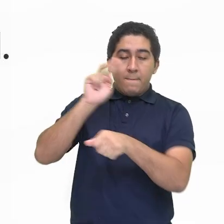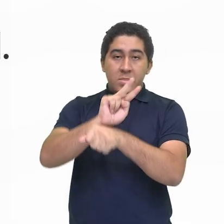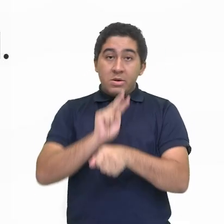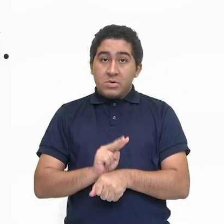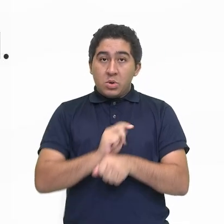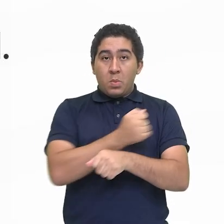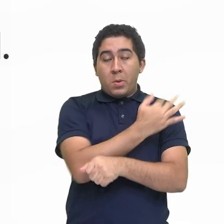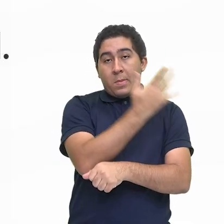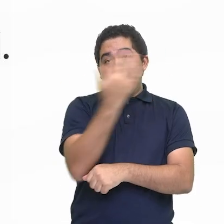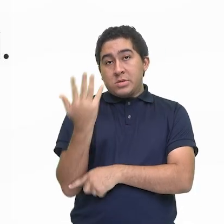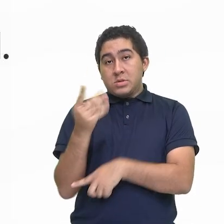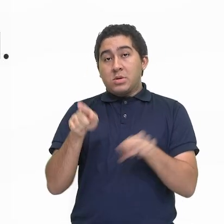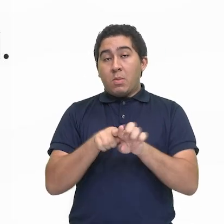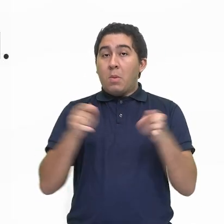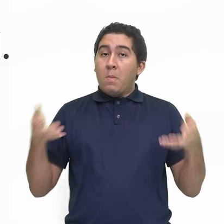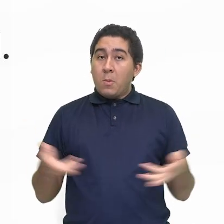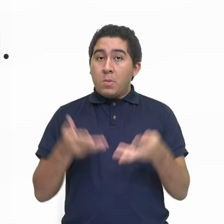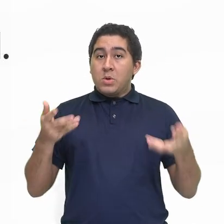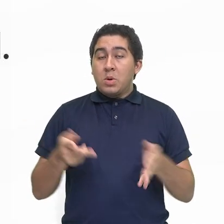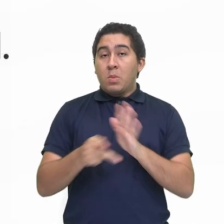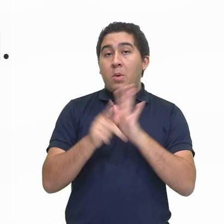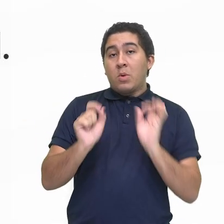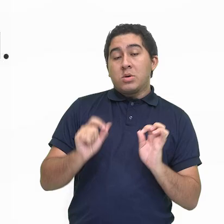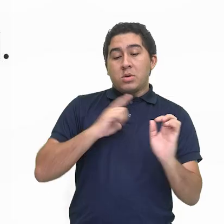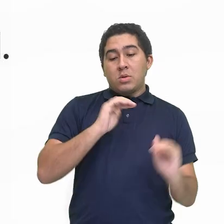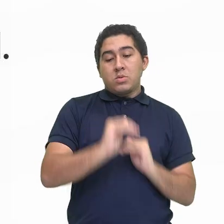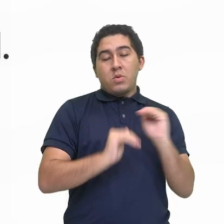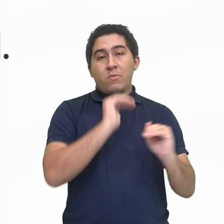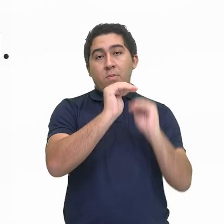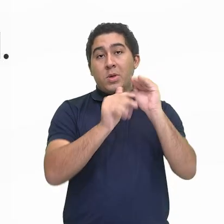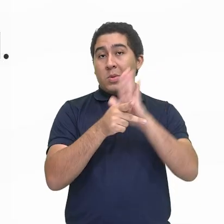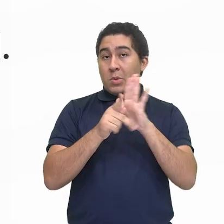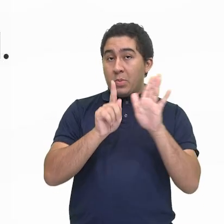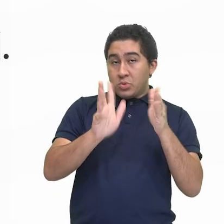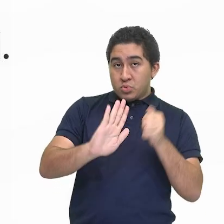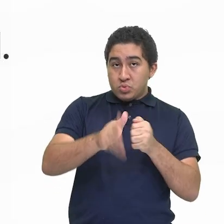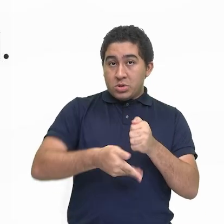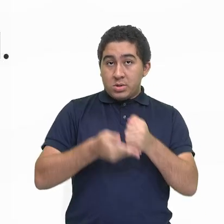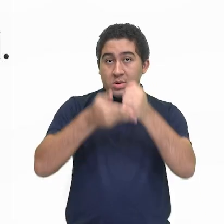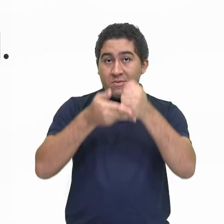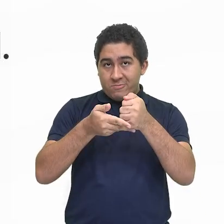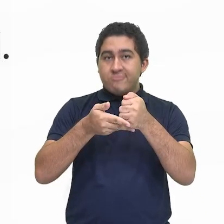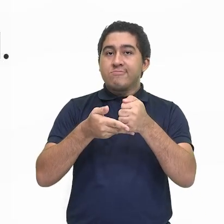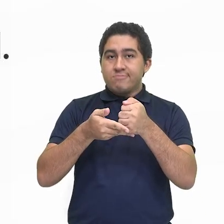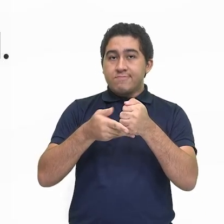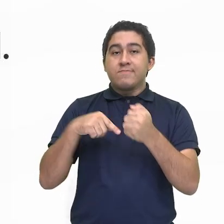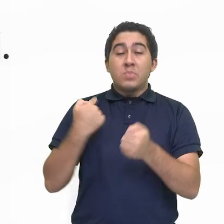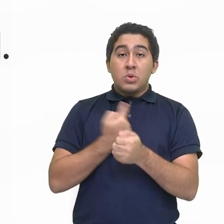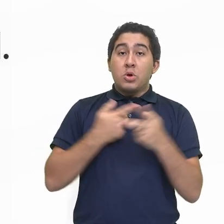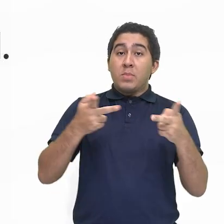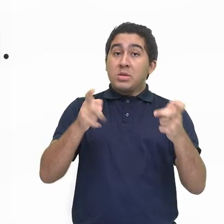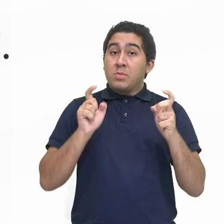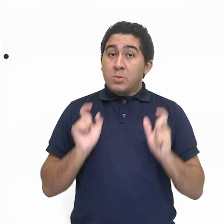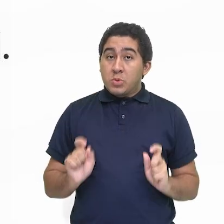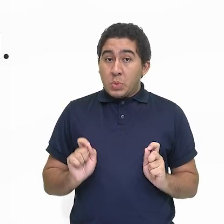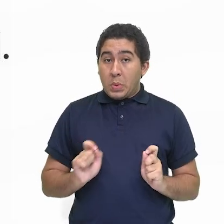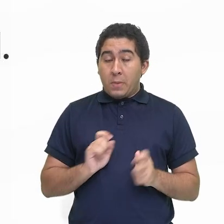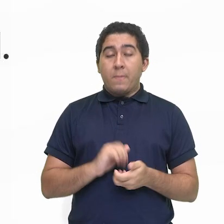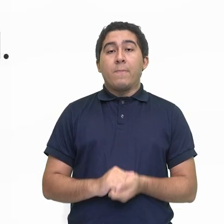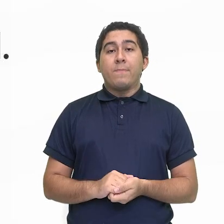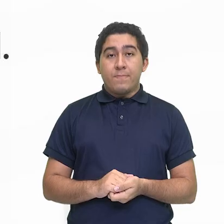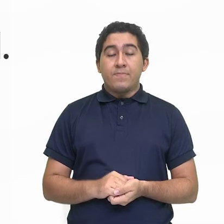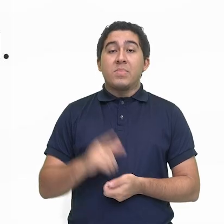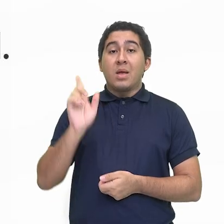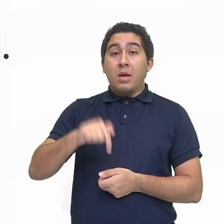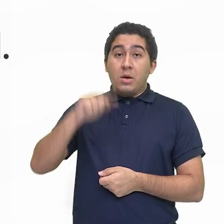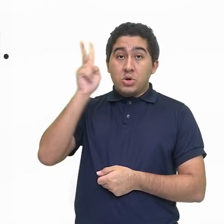meio ambiente e a promoção do desenvolvimento sustentável. Então a gente está vendo que tanto a